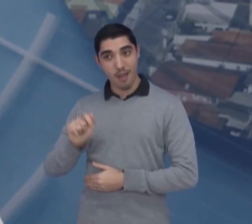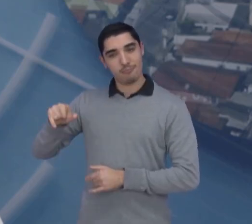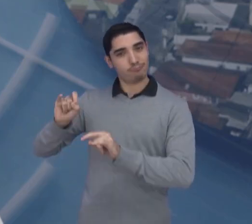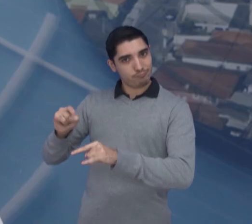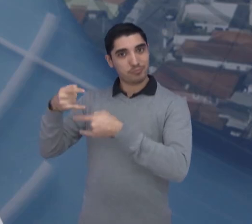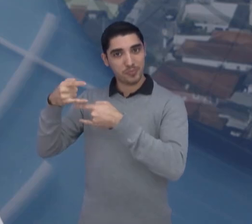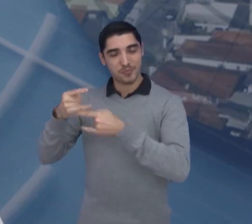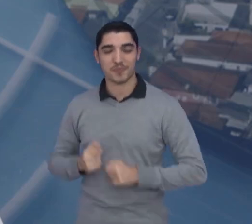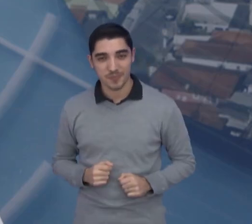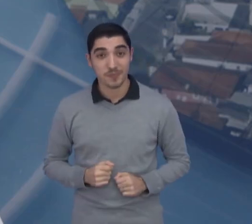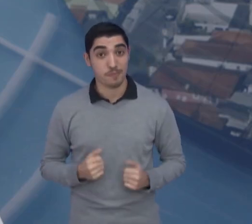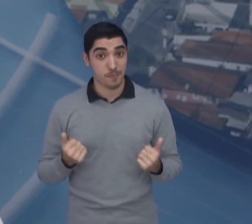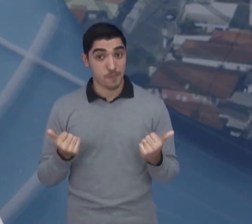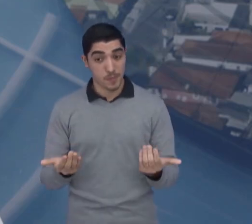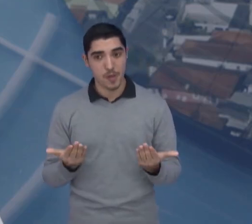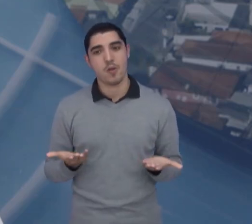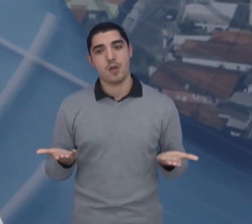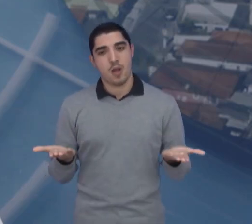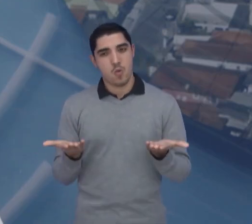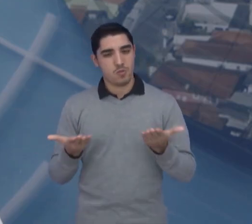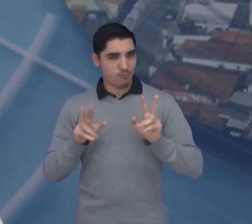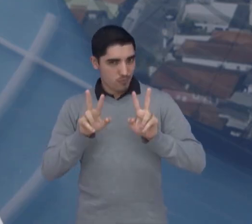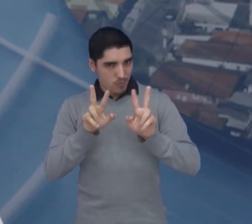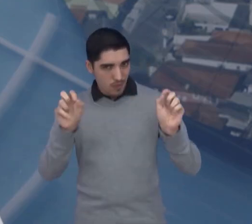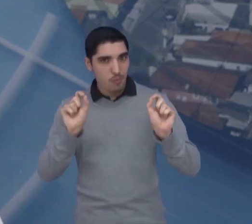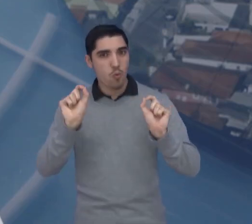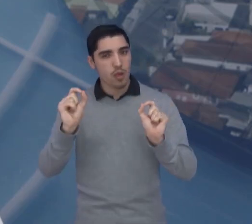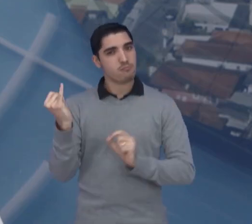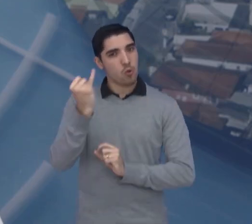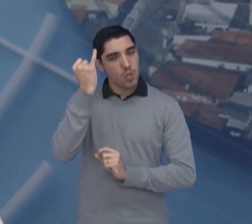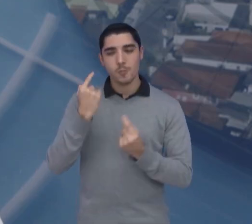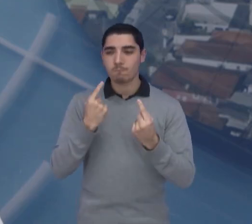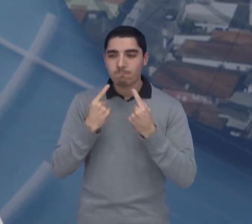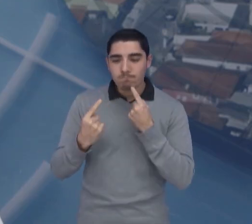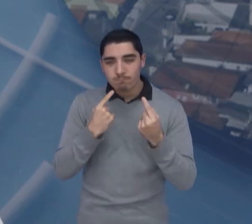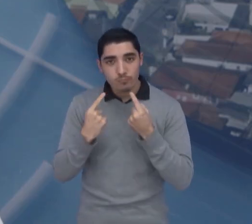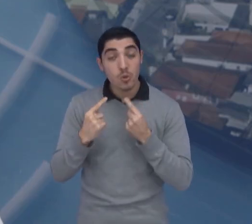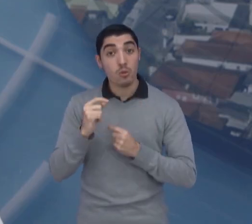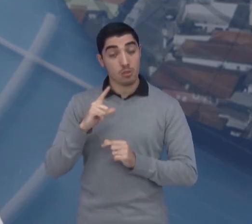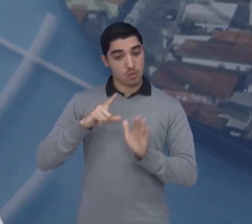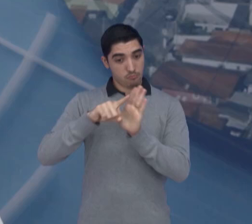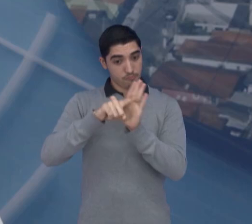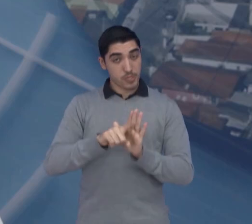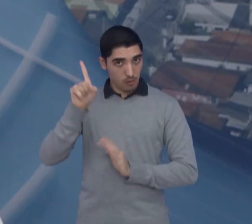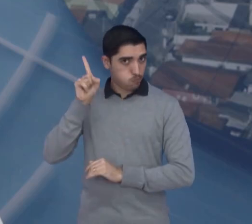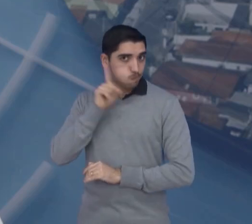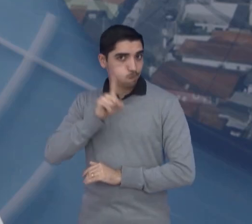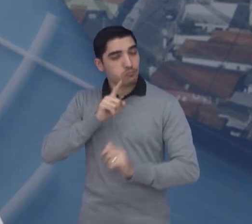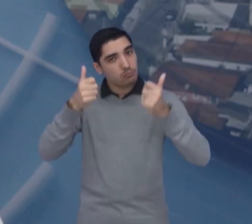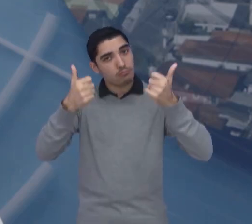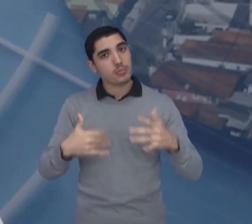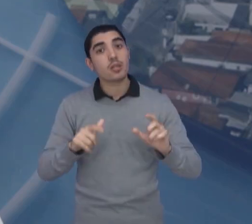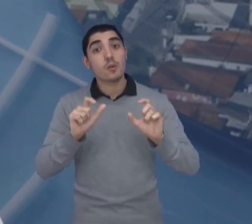gente. Olha só, pessoal, já que a gente está falando sobre diálogo, né? Uma pesquisa norte-americana revelou uma nova